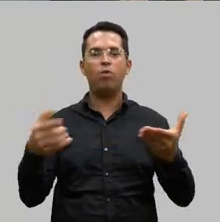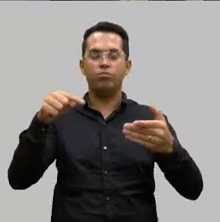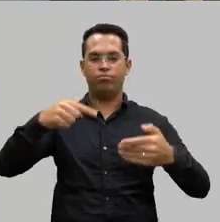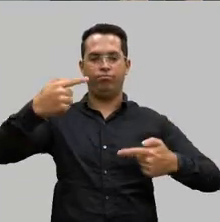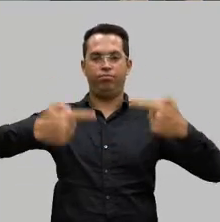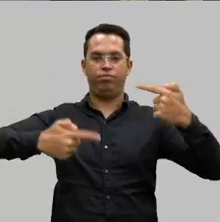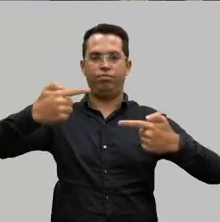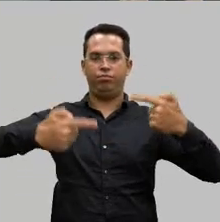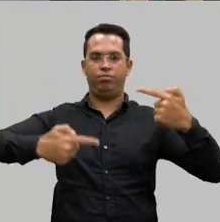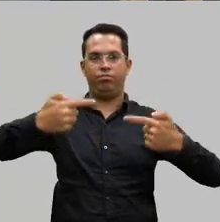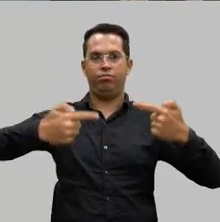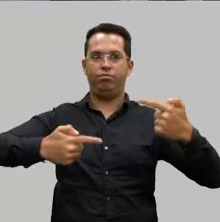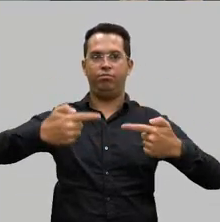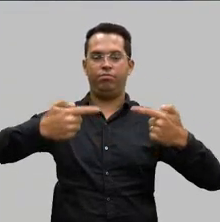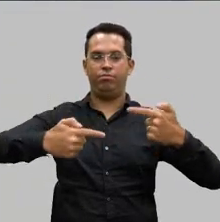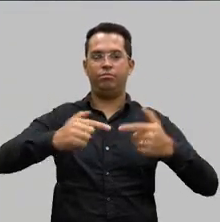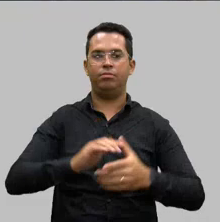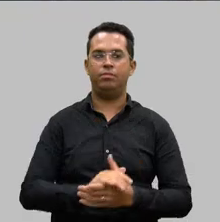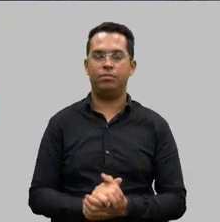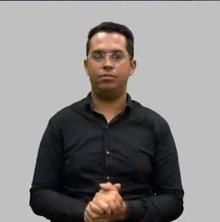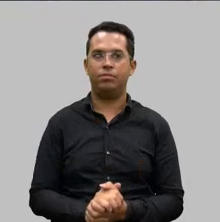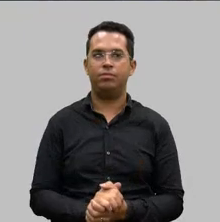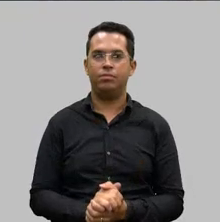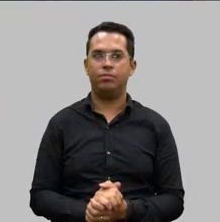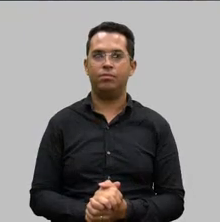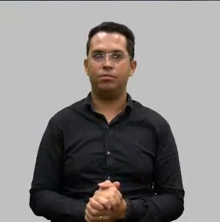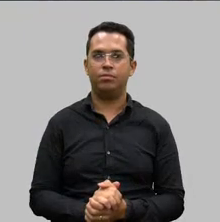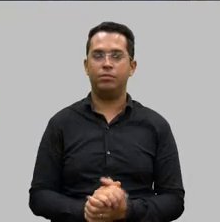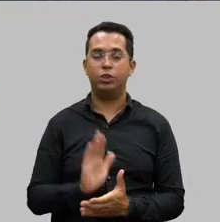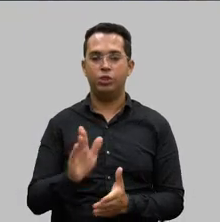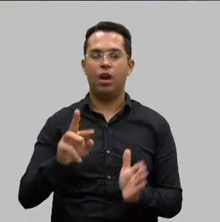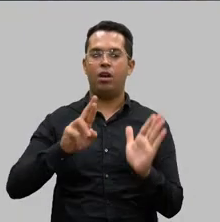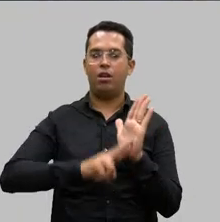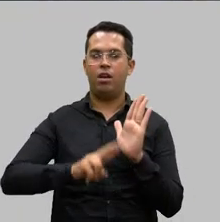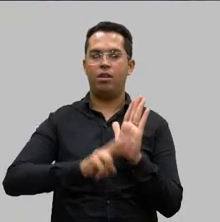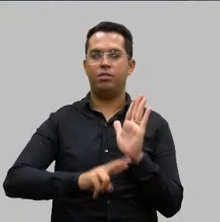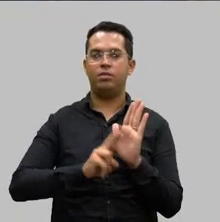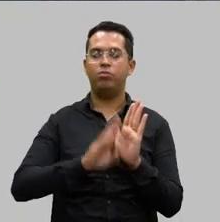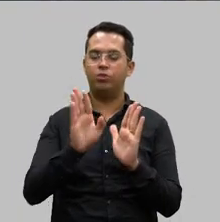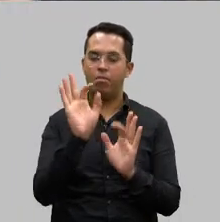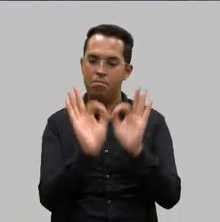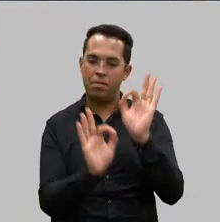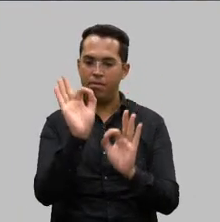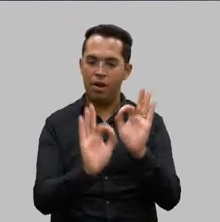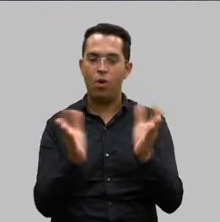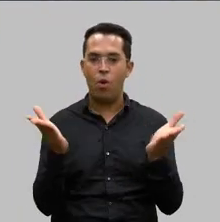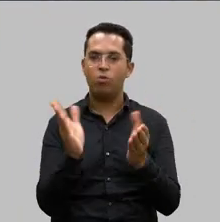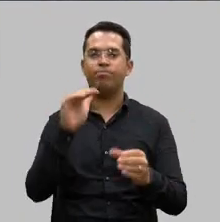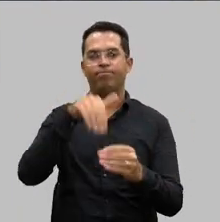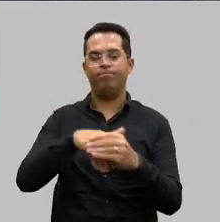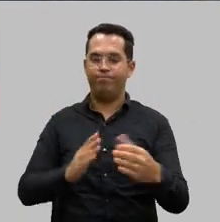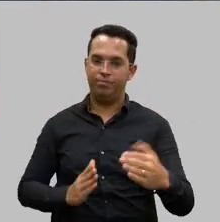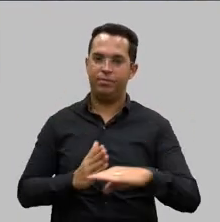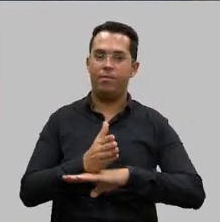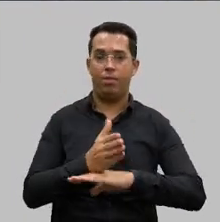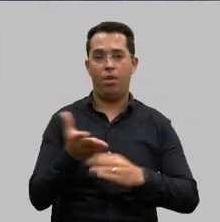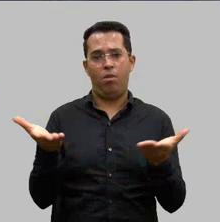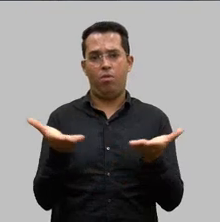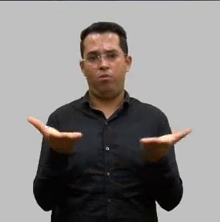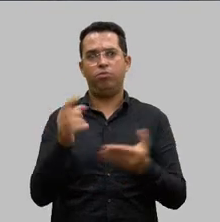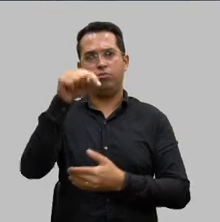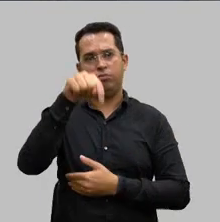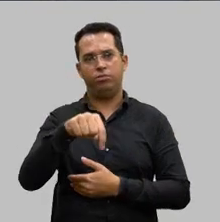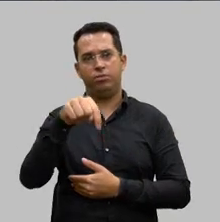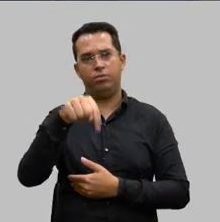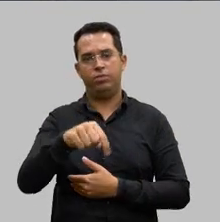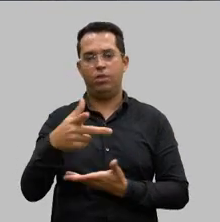próprio do próximo orçamento que está sendo colocado dentro dessa casa e hoje enquanto parlamentar eu não estou aqui para